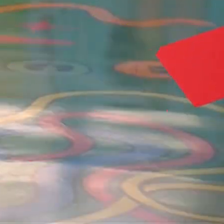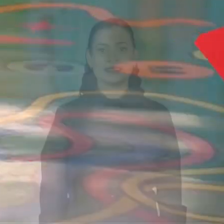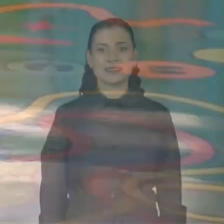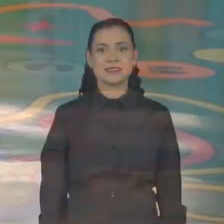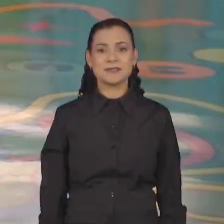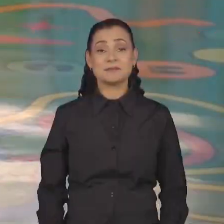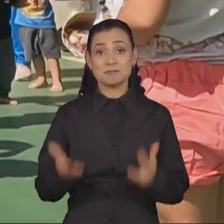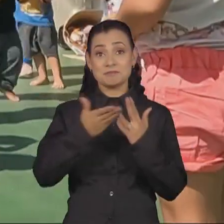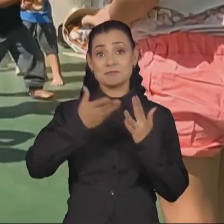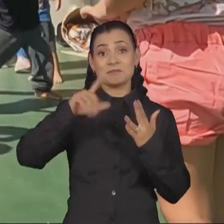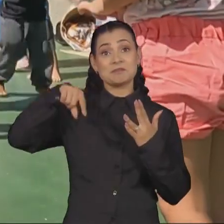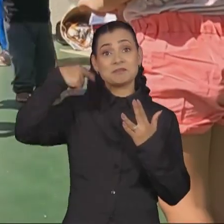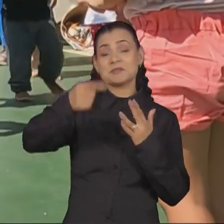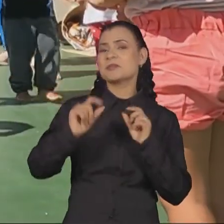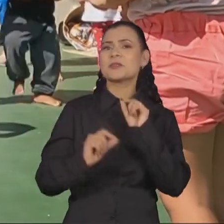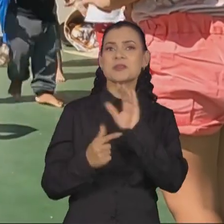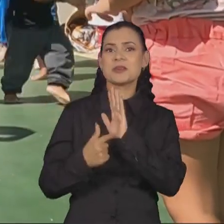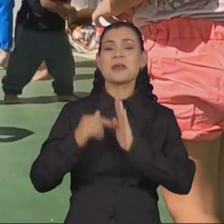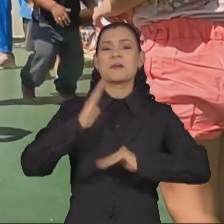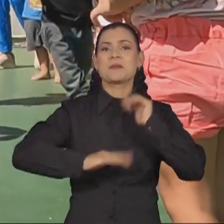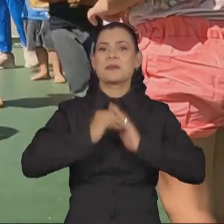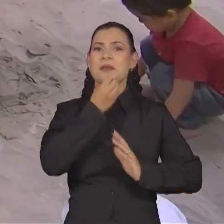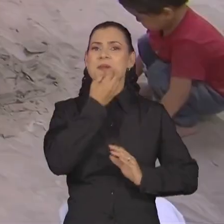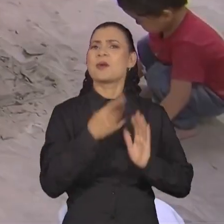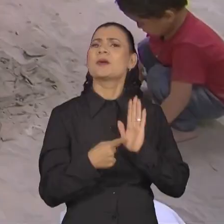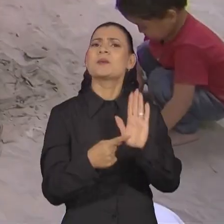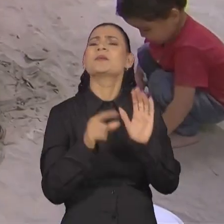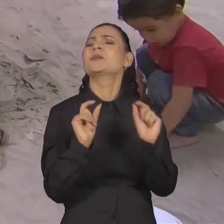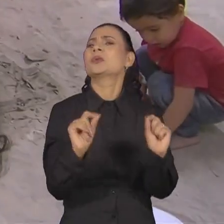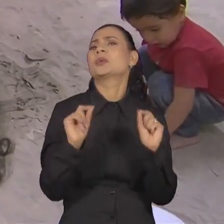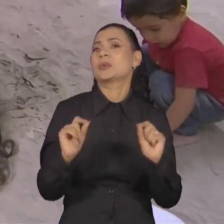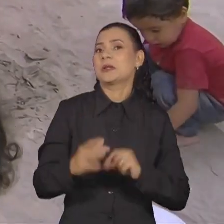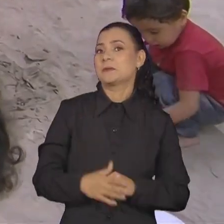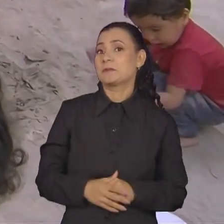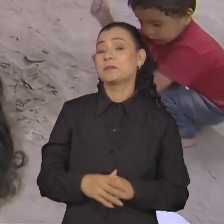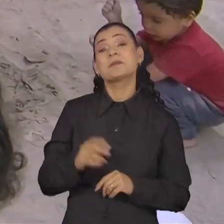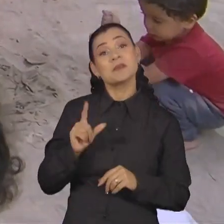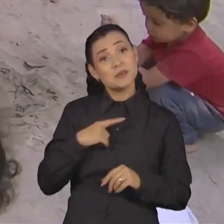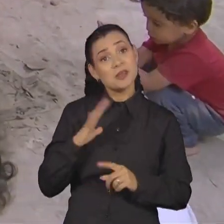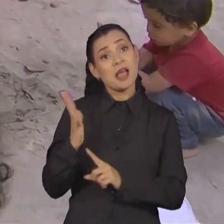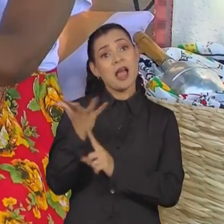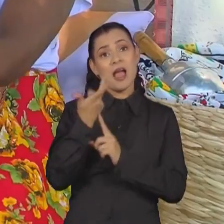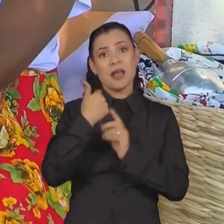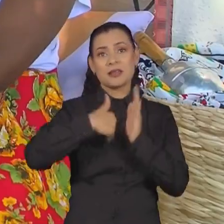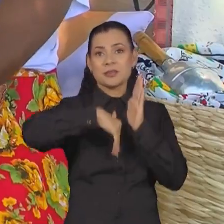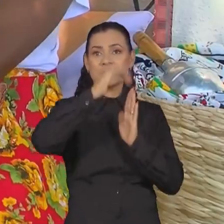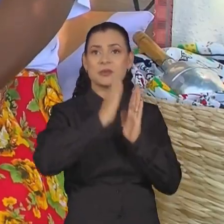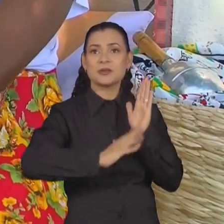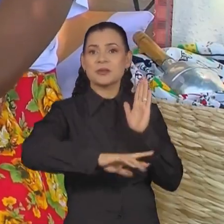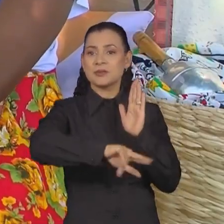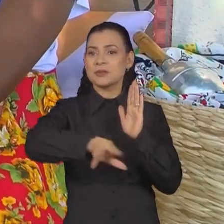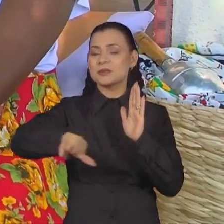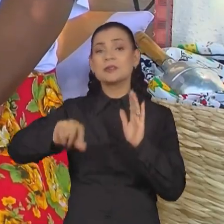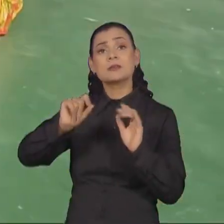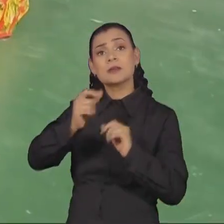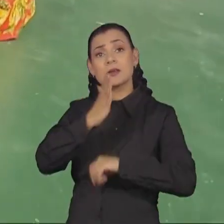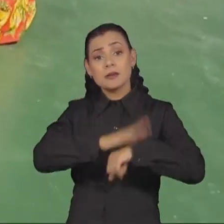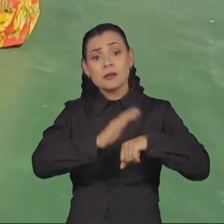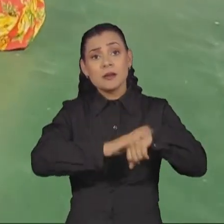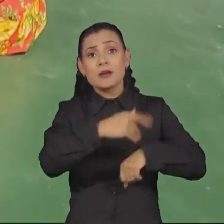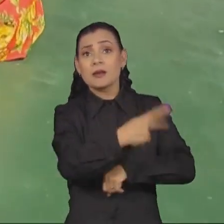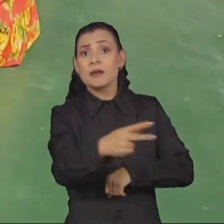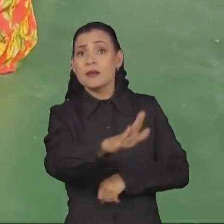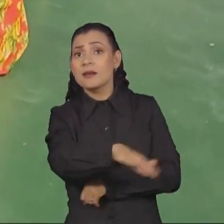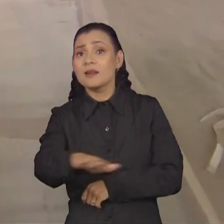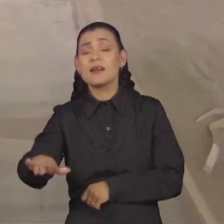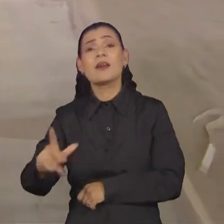No próximo bloco, aqui no Boas Práticas. Através da cultura, da arte, a gente pode fazer com que essas crianças elas cresçam